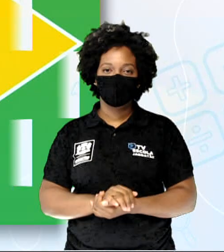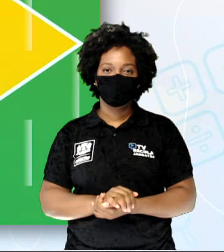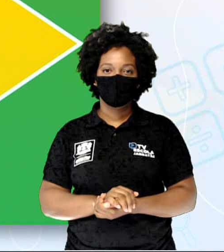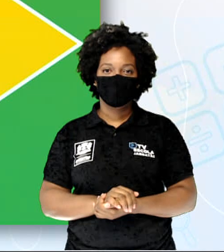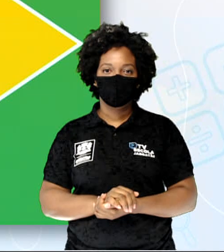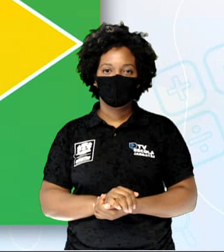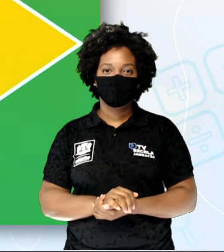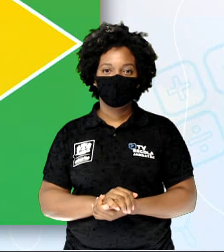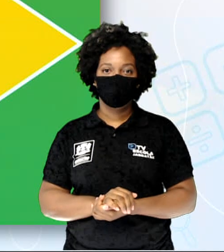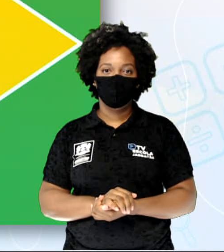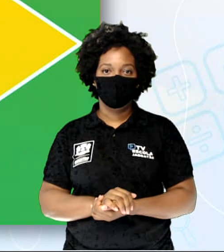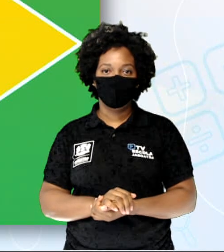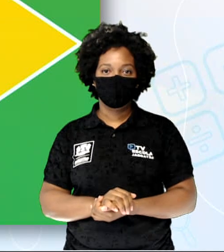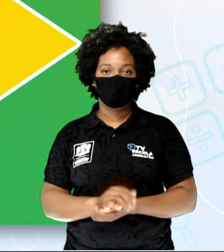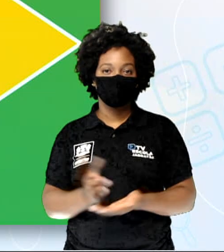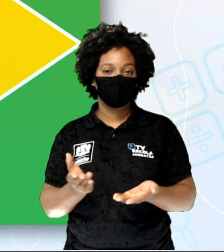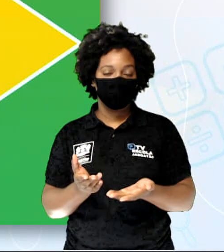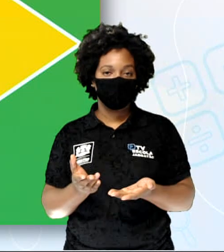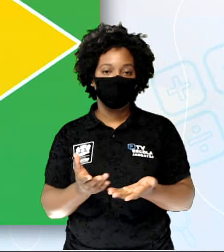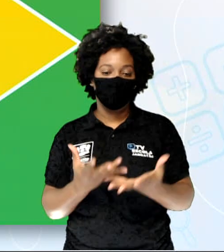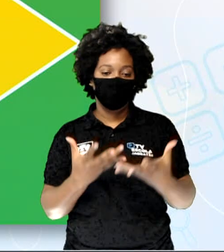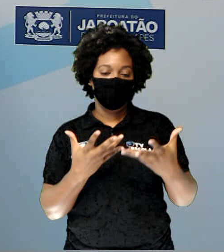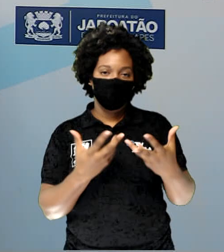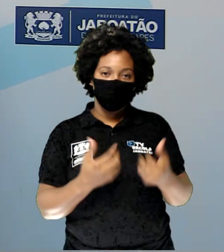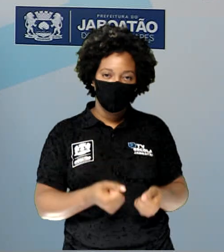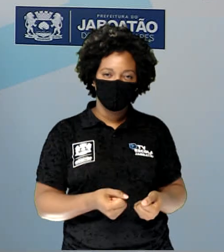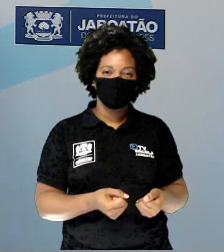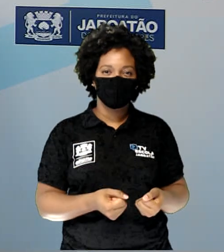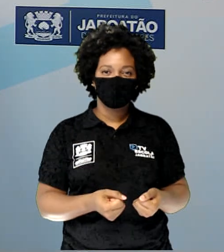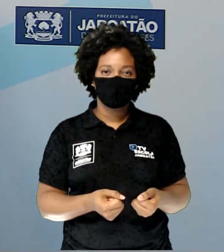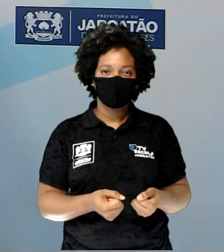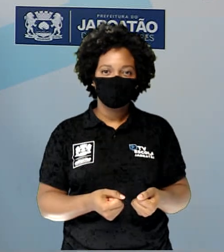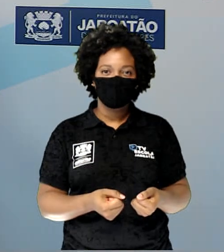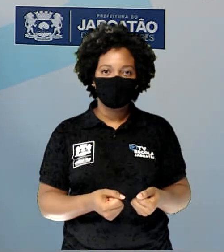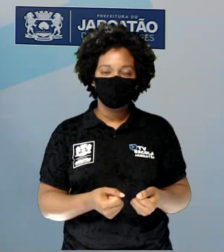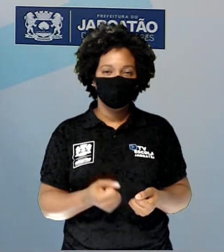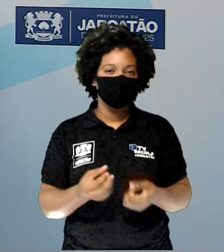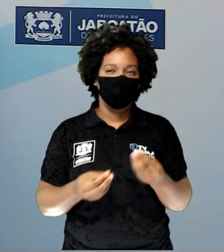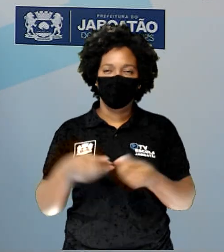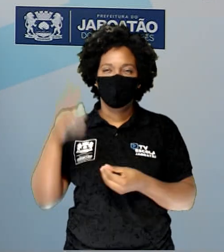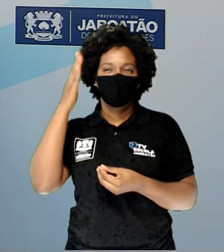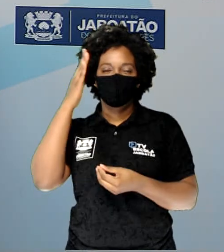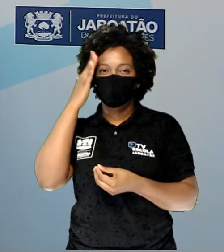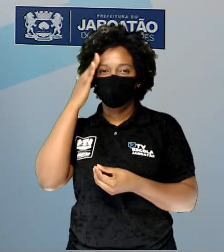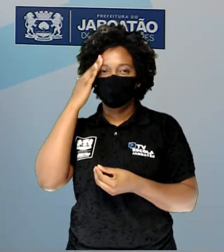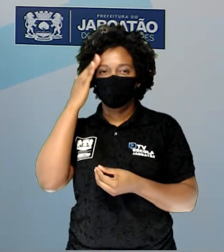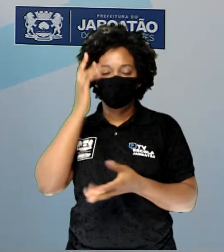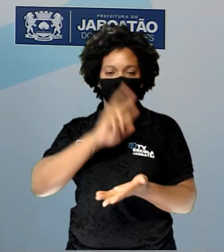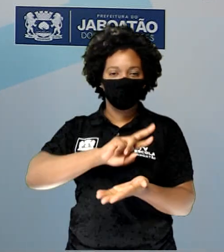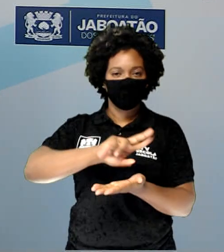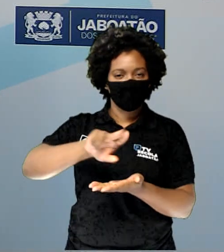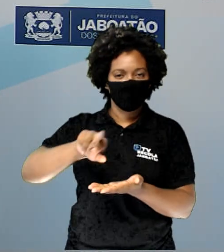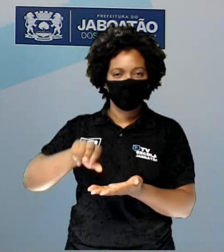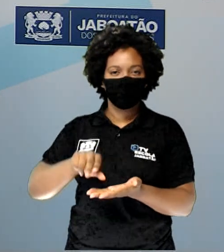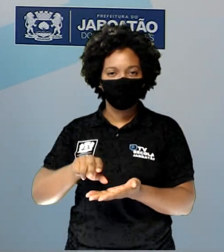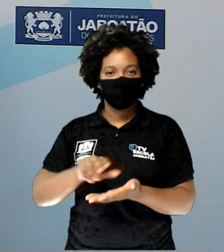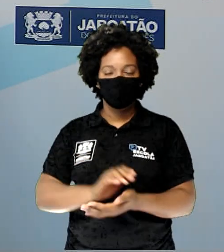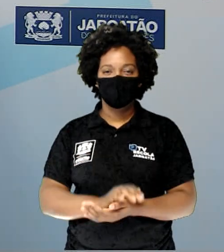Vamos saber agora sobre tolerância, aceitação e compreensão das diferenças.